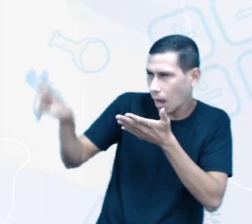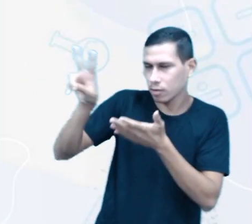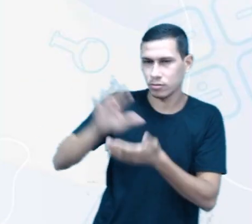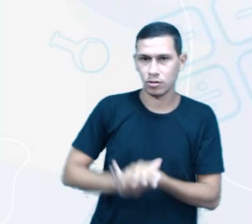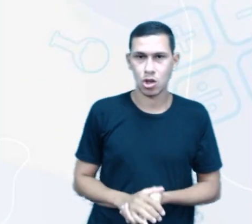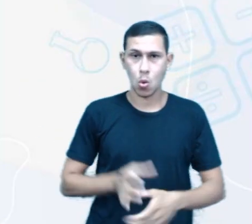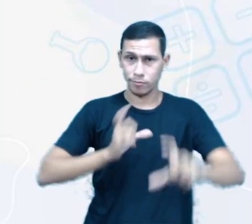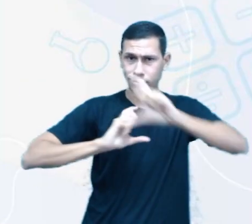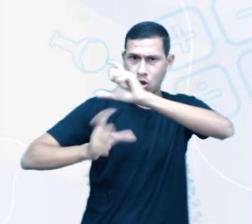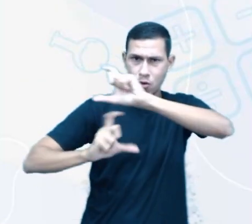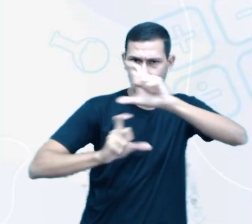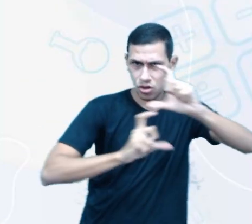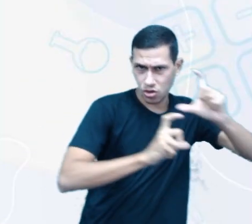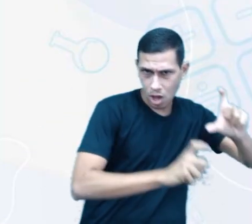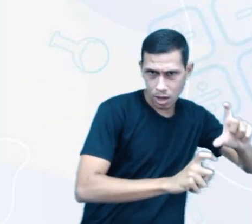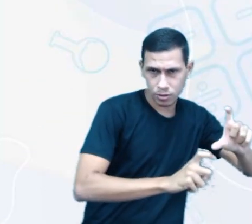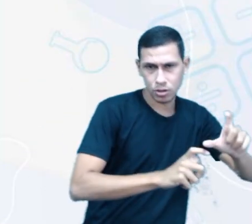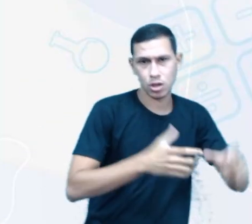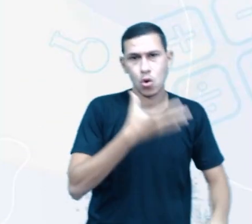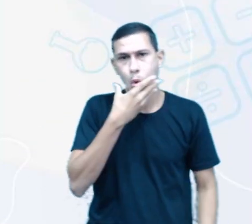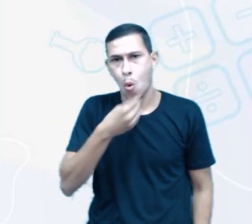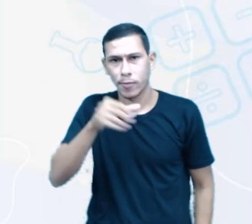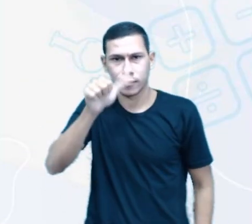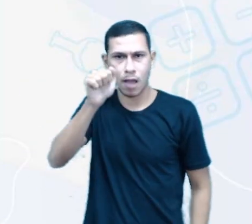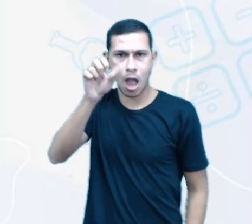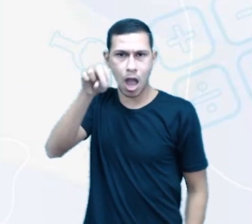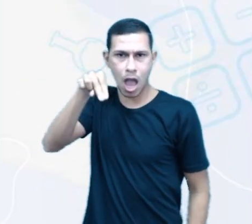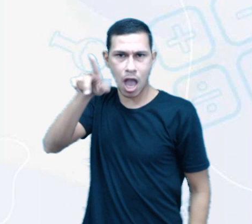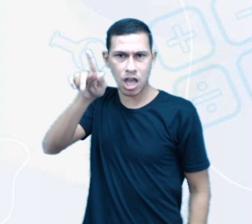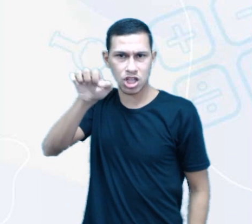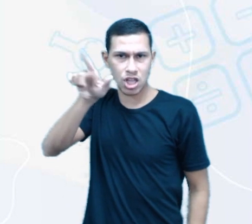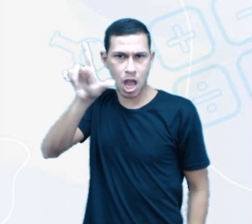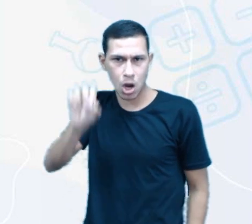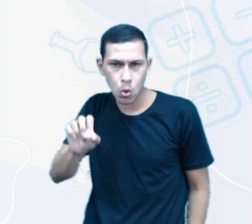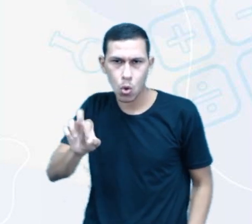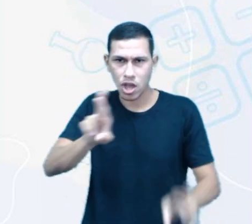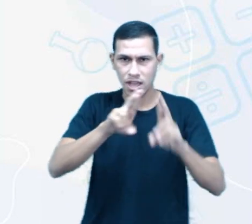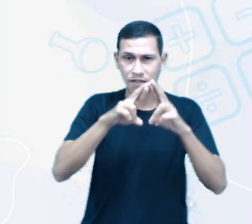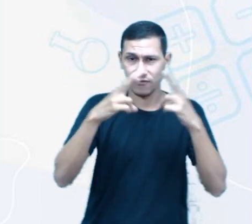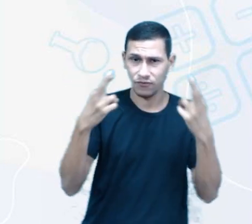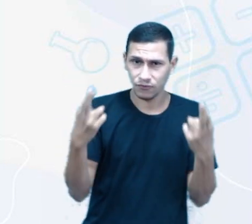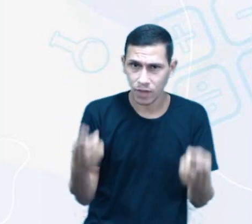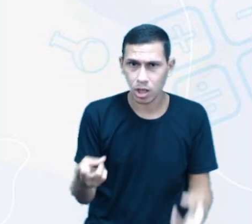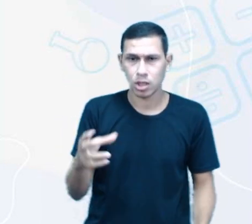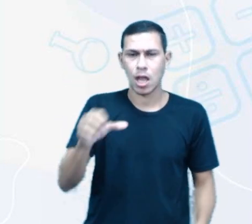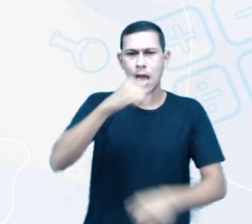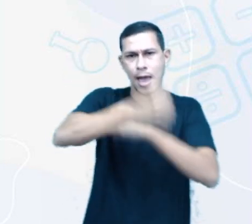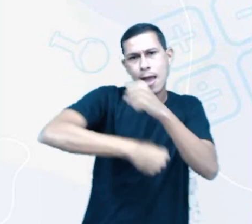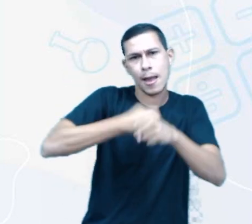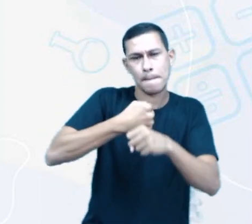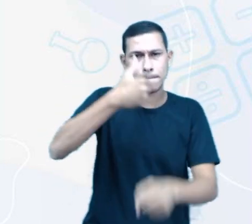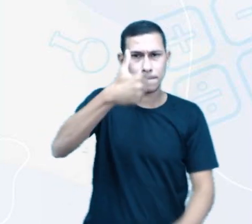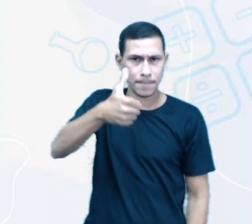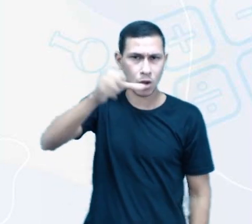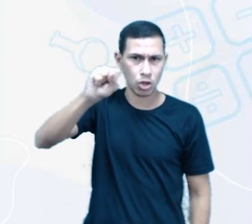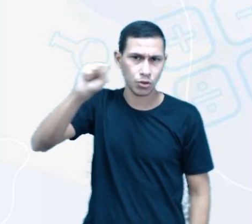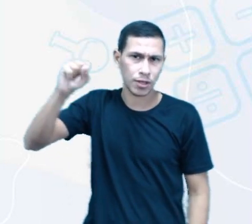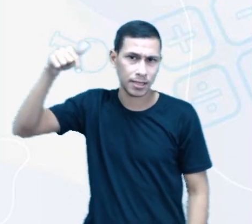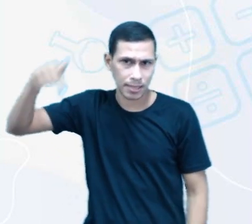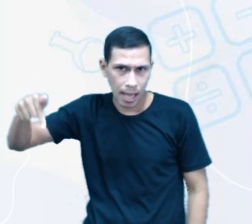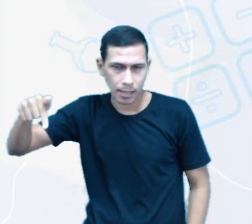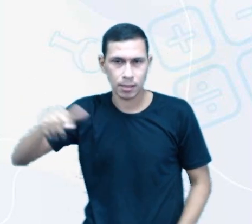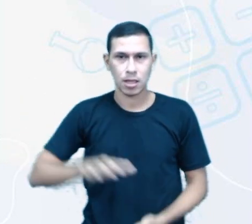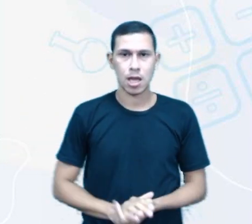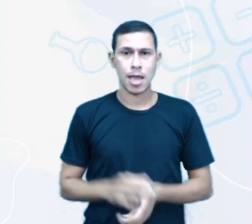É uma charge do Ângelo D'Agostini na Revista Ilustrada de 1887. Vejam, Ângelo D'Agostini